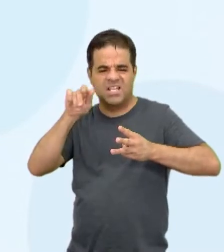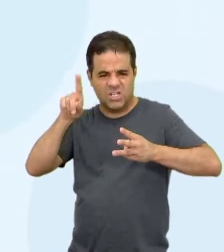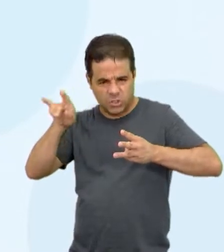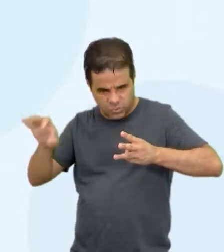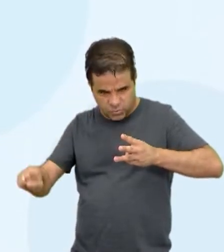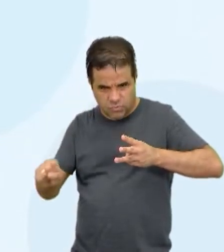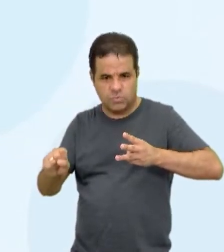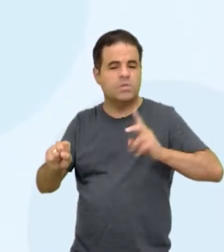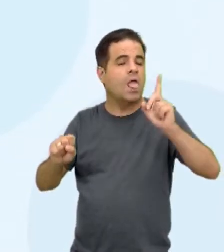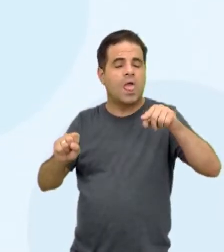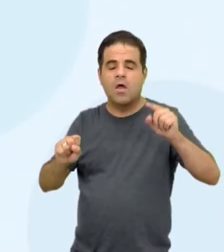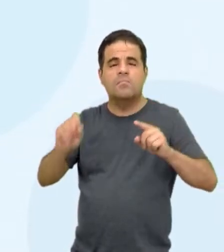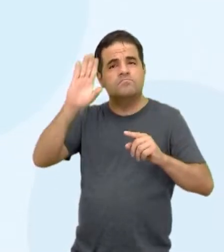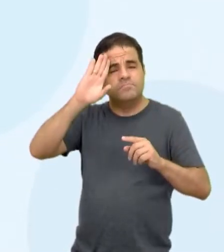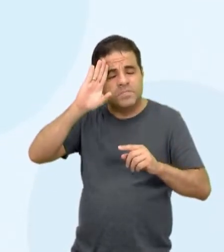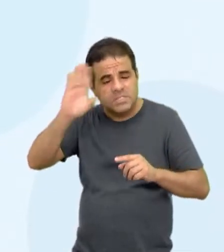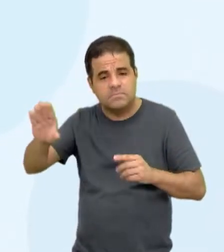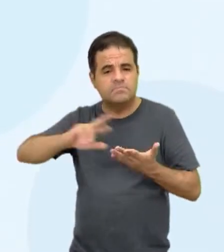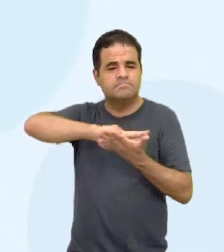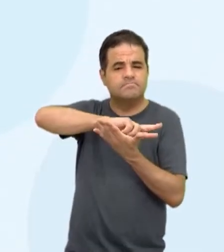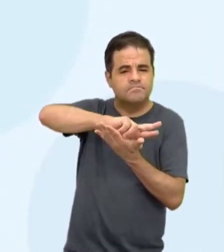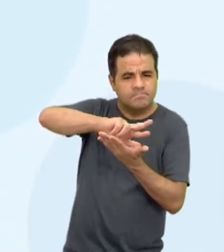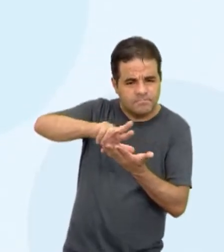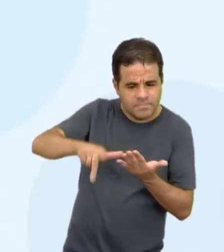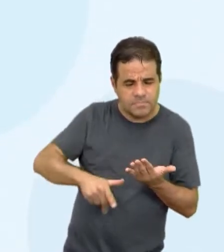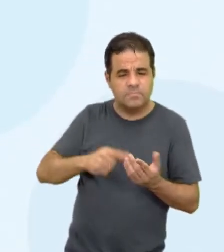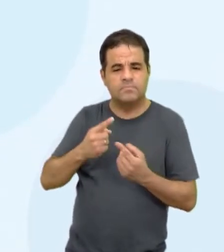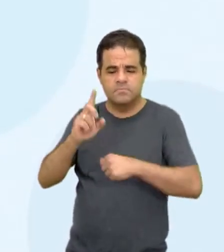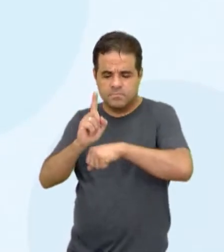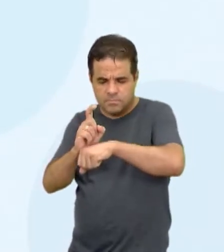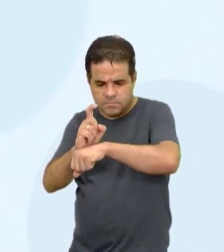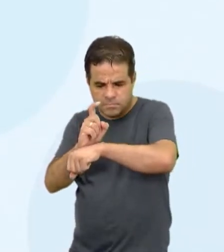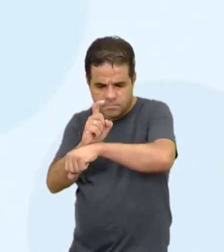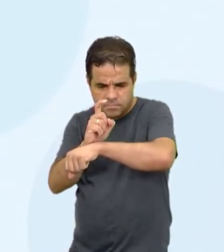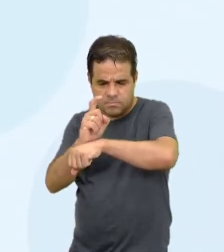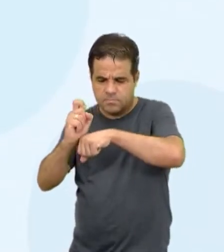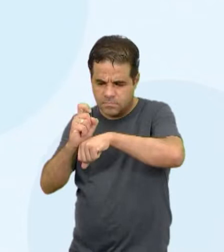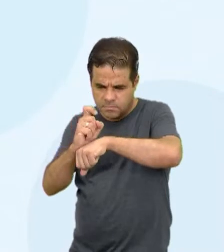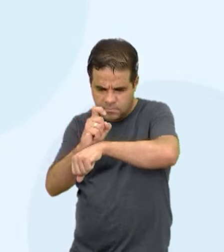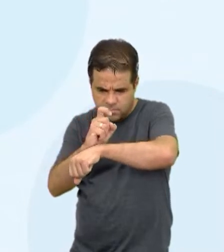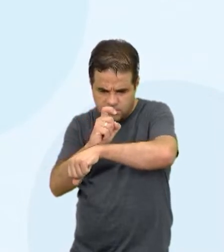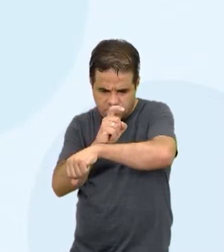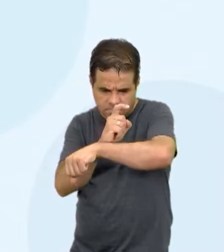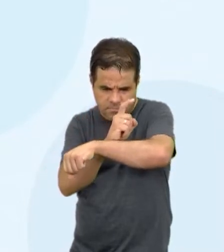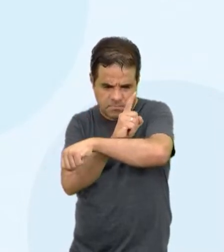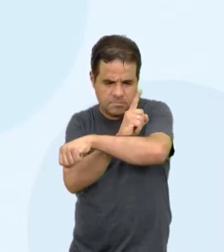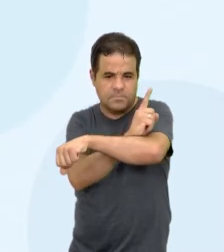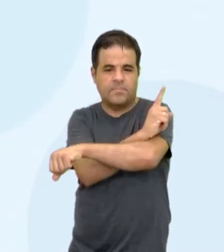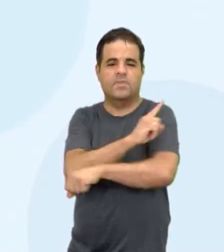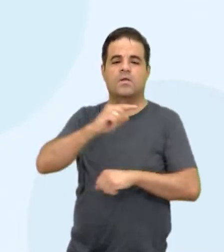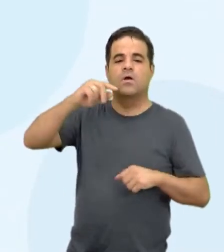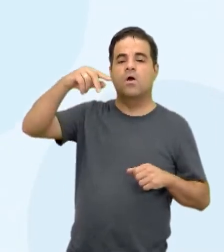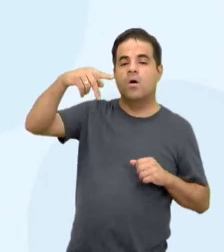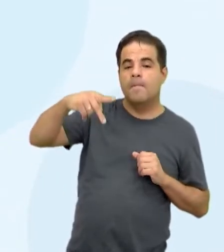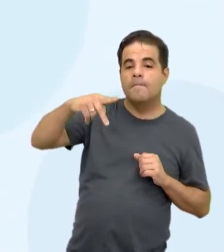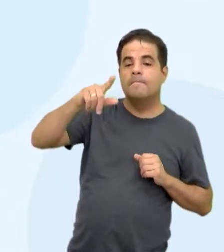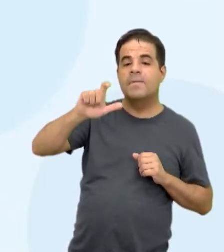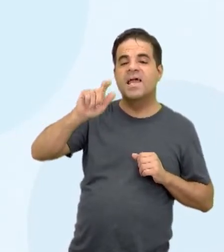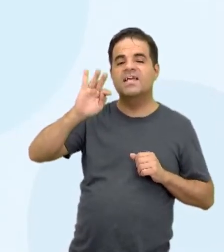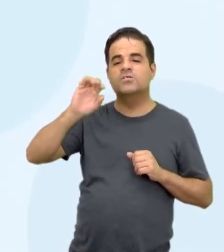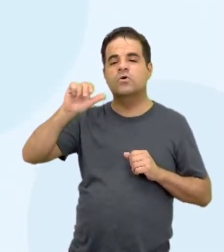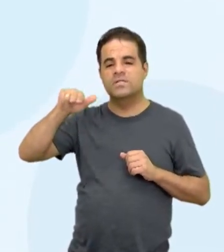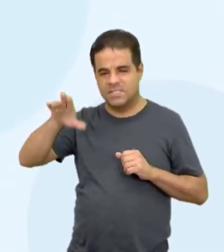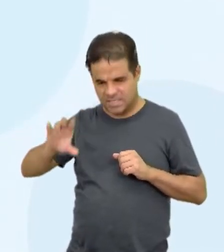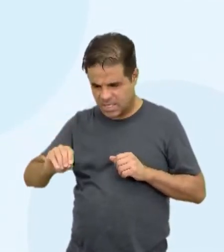pouquinho a respeito das principais características da evolução humana. No Pleistoceno a gente vai ter o Homo